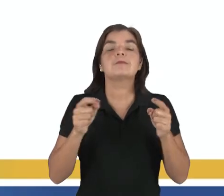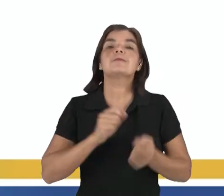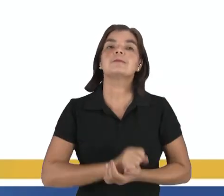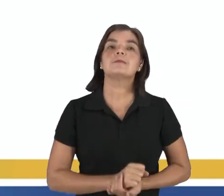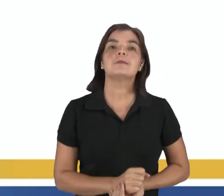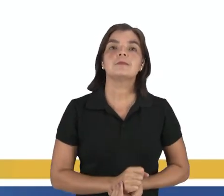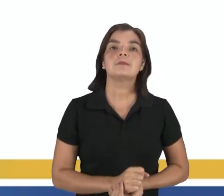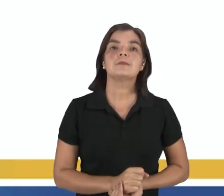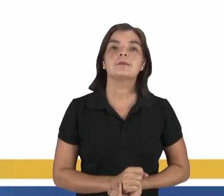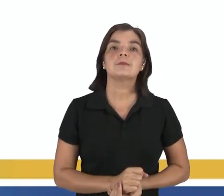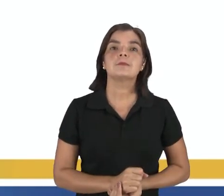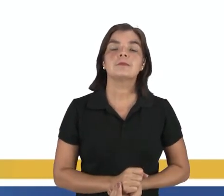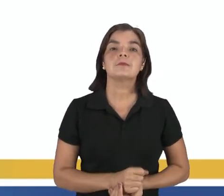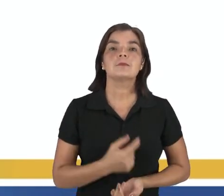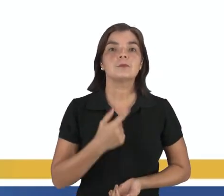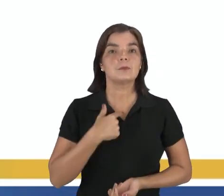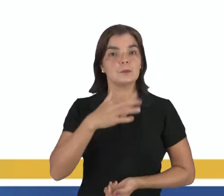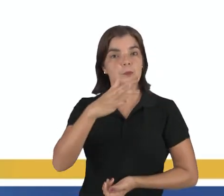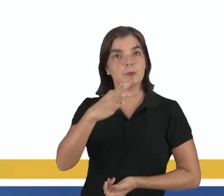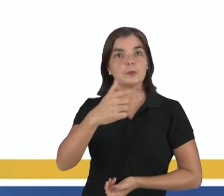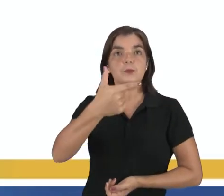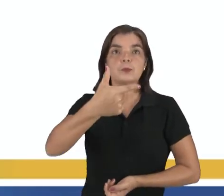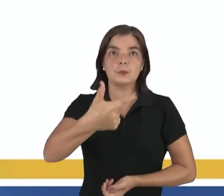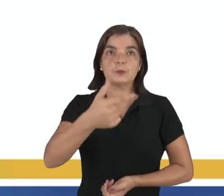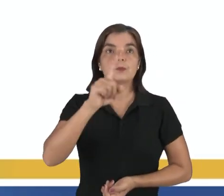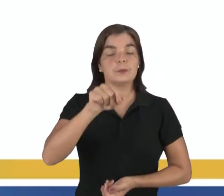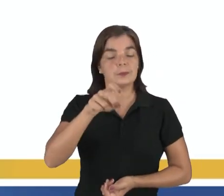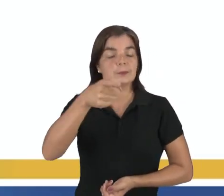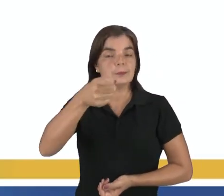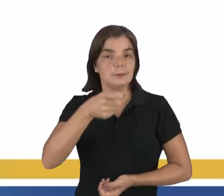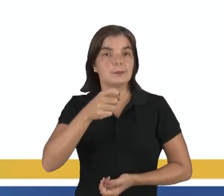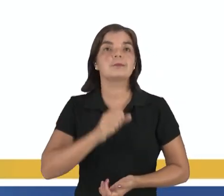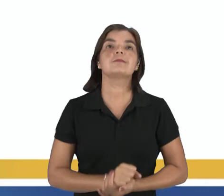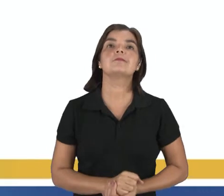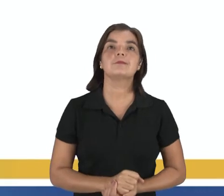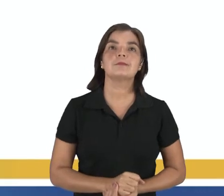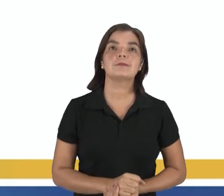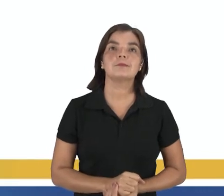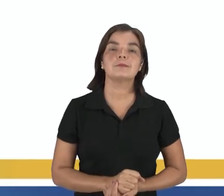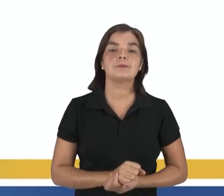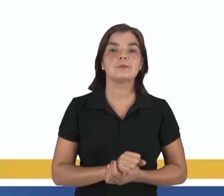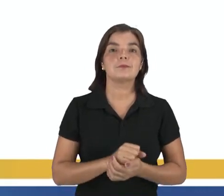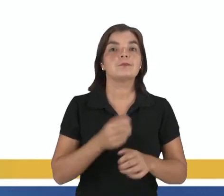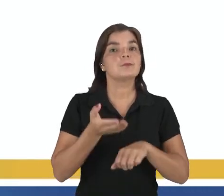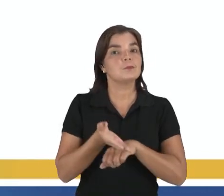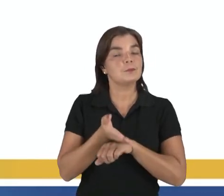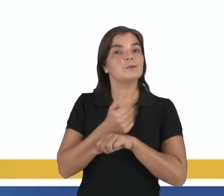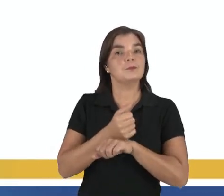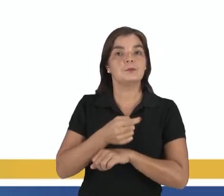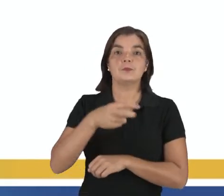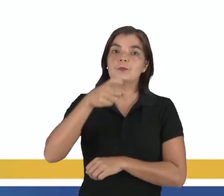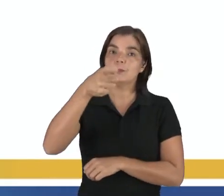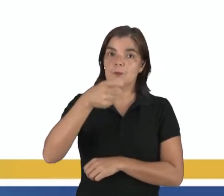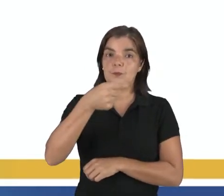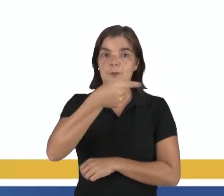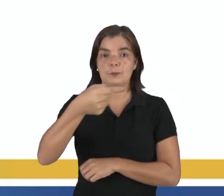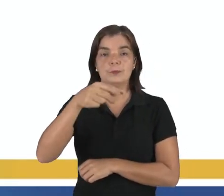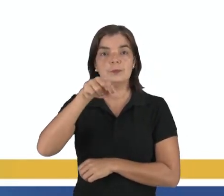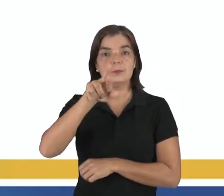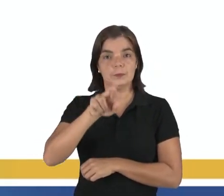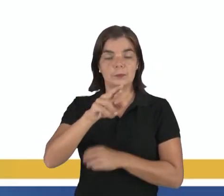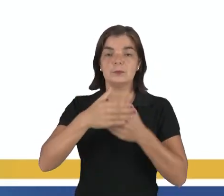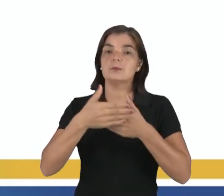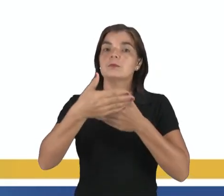situação, onde o meu fator 2 é o x, e aí nós temos um antecessor, que é o x menos r, e